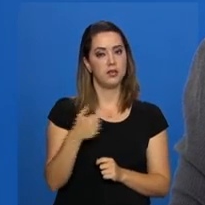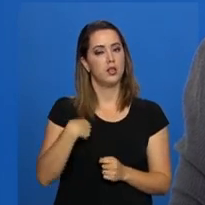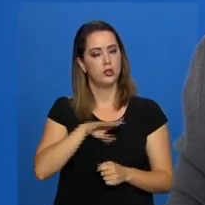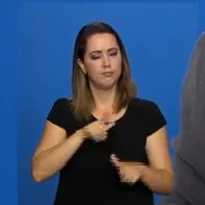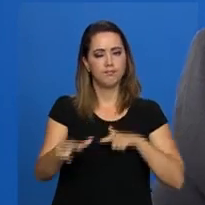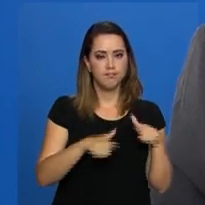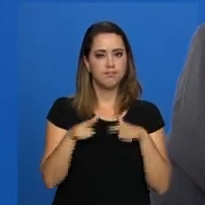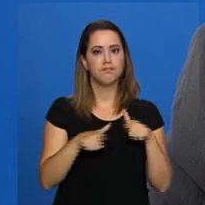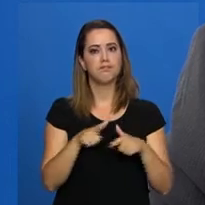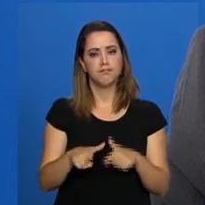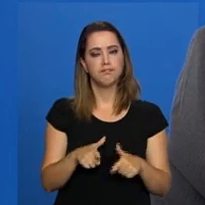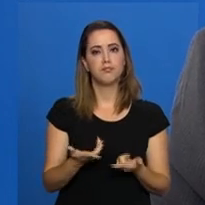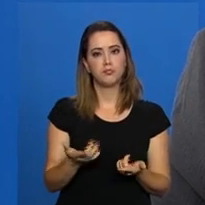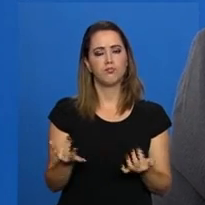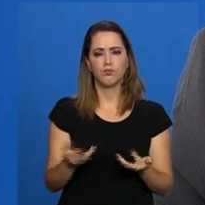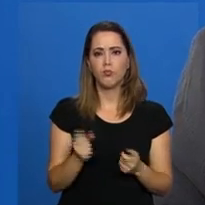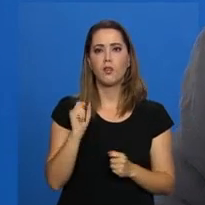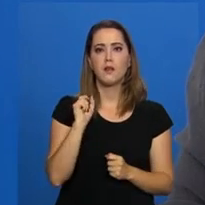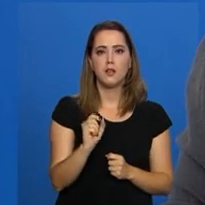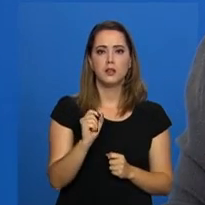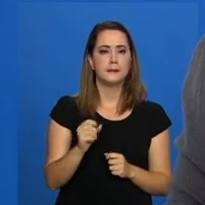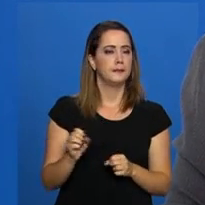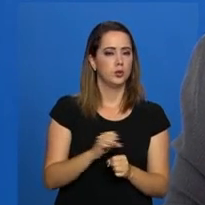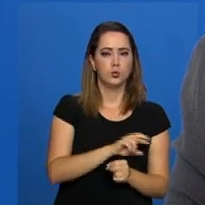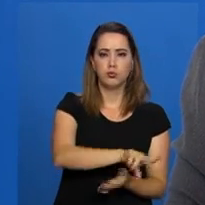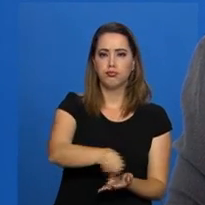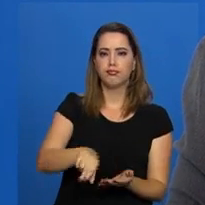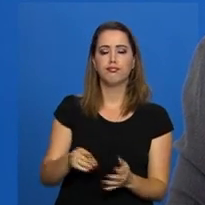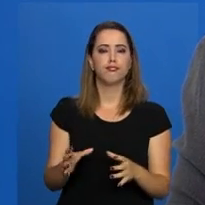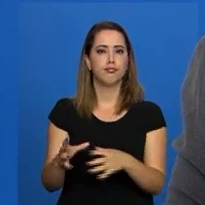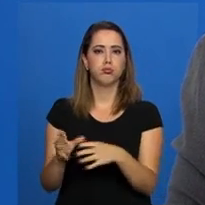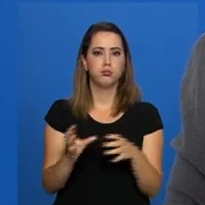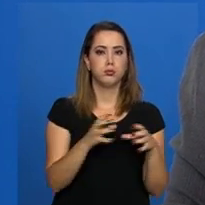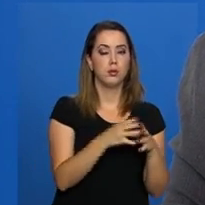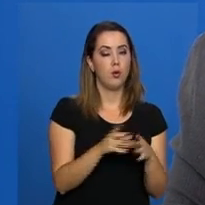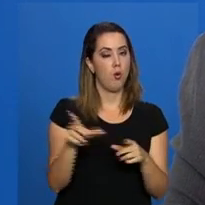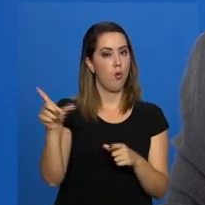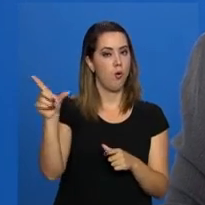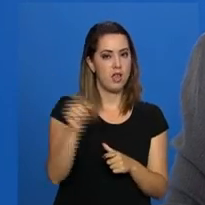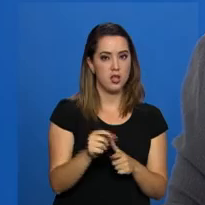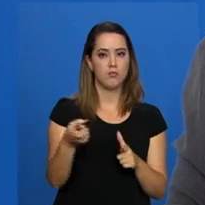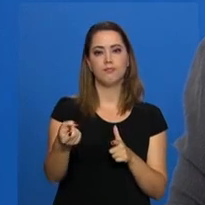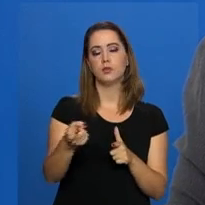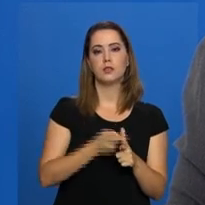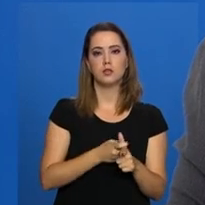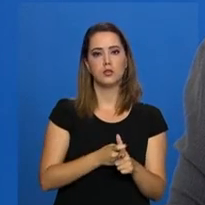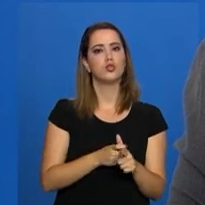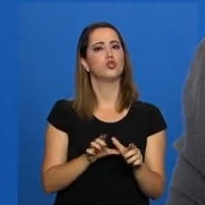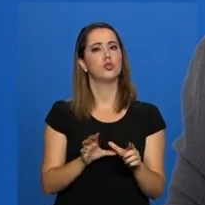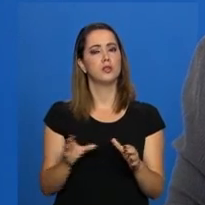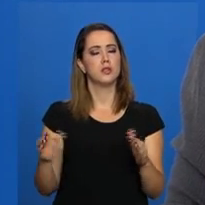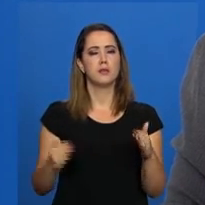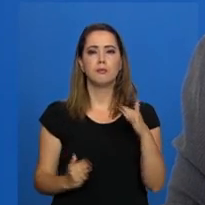bastante afinco em vários frontes, tanto na redução de despesas quanto na contenção